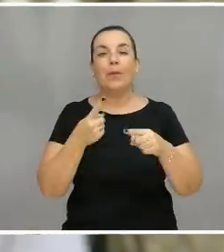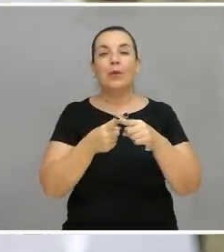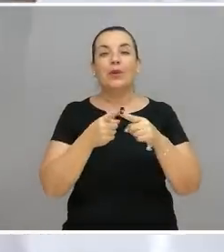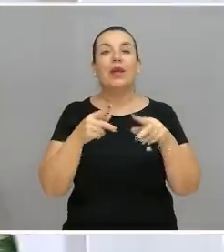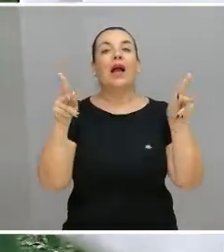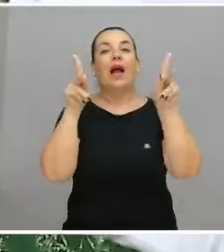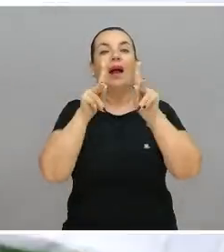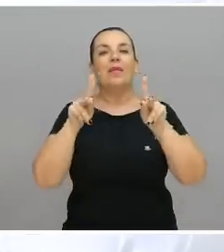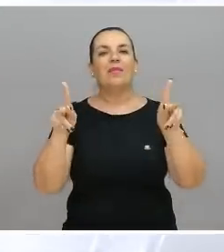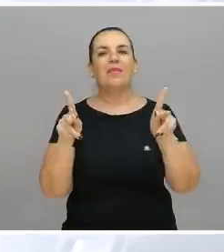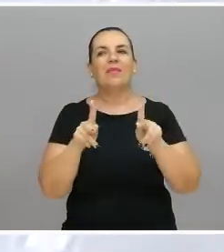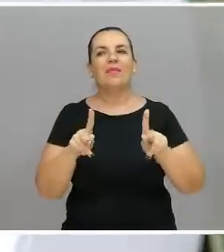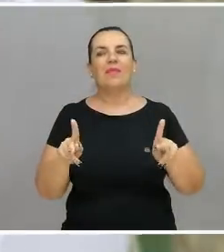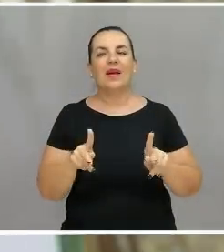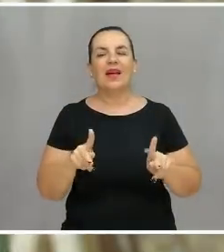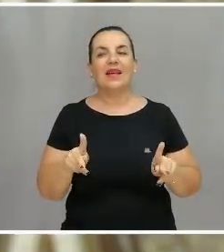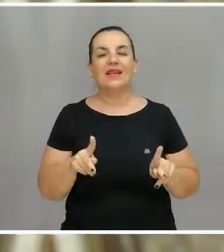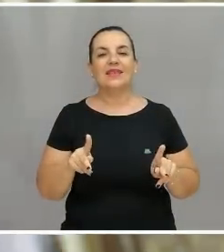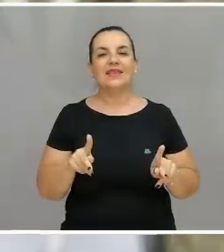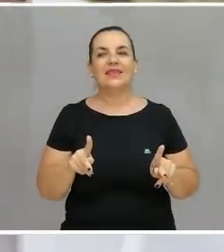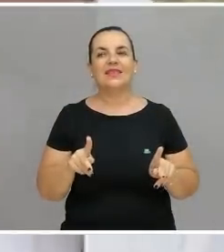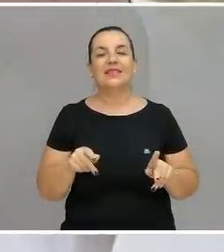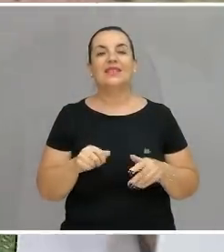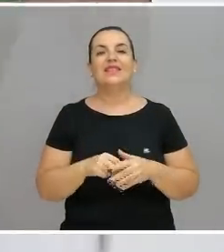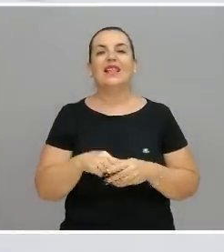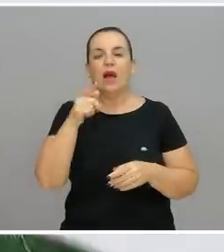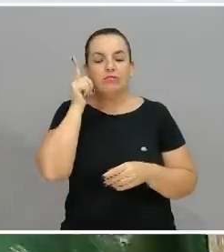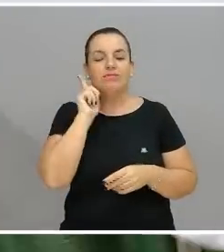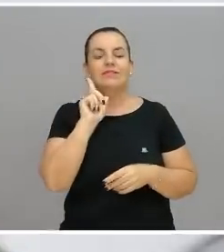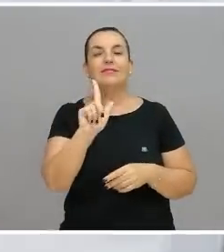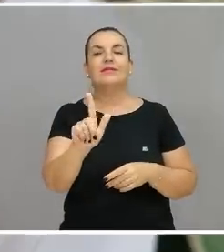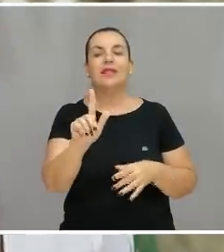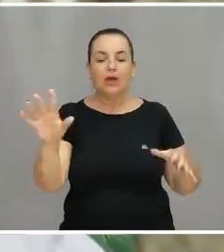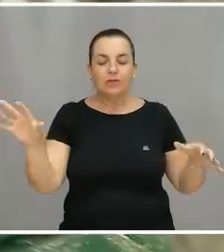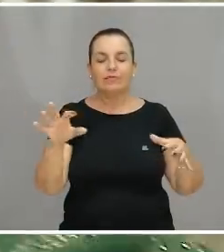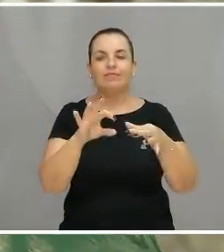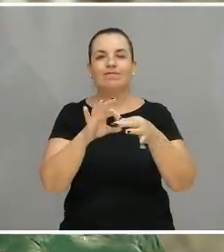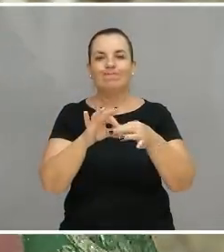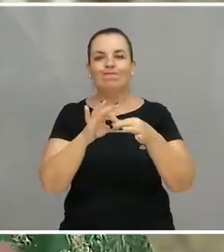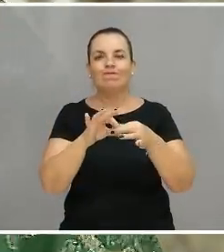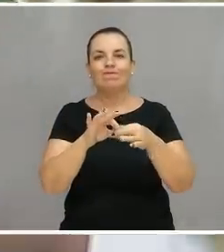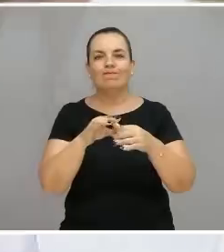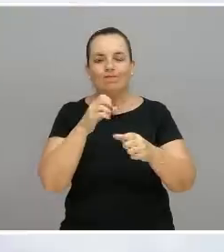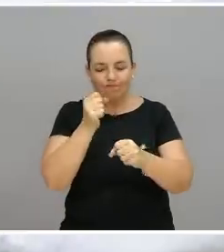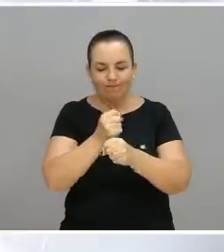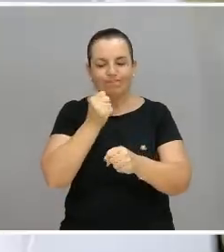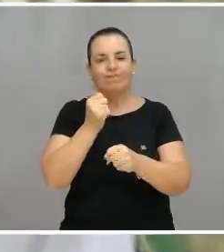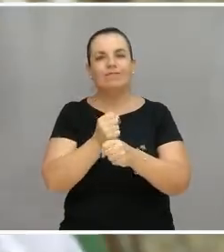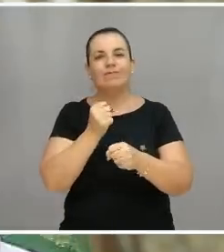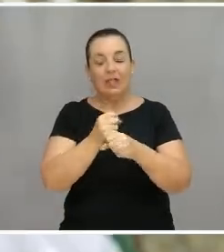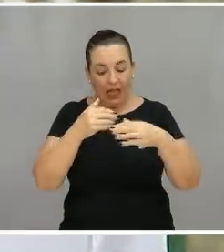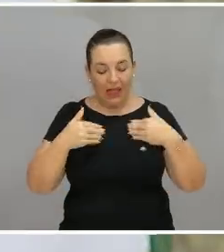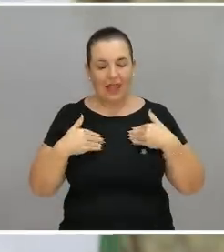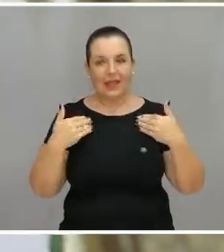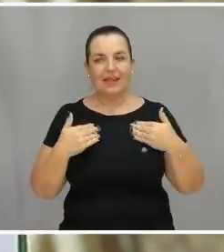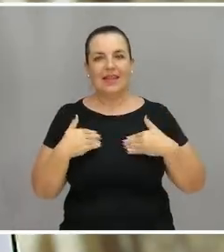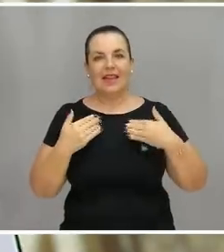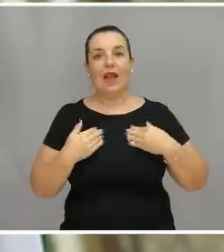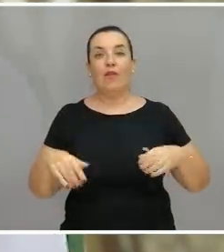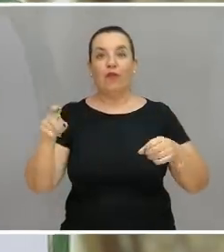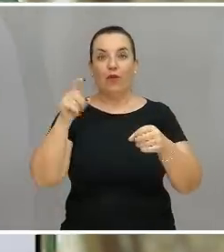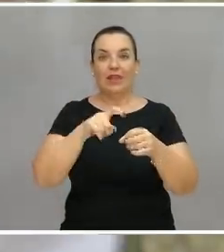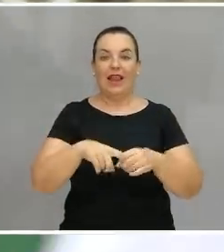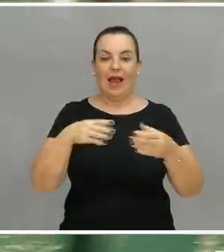paz, a conquista, a reconstrução, a alegria